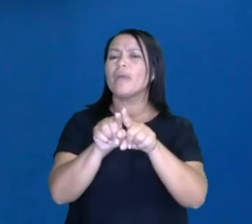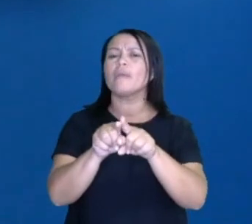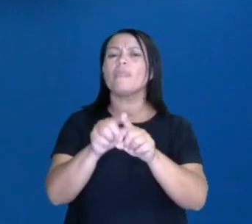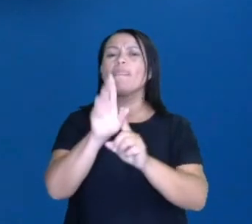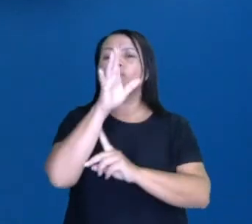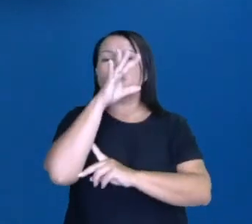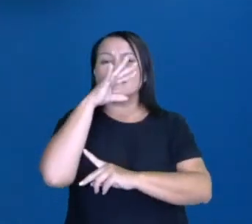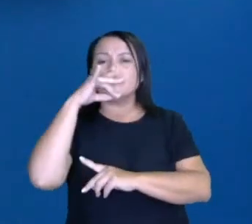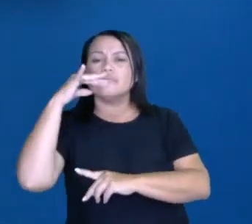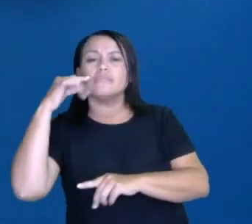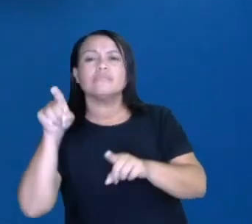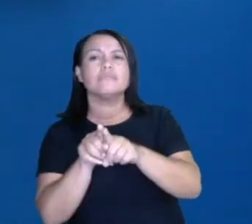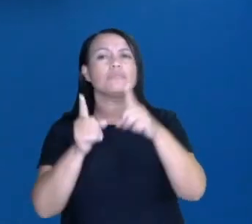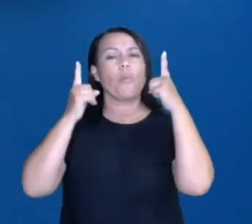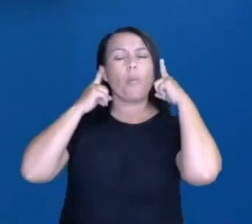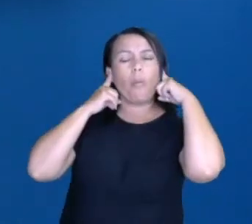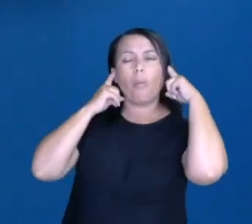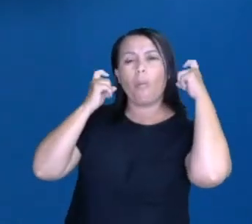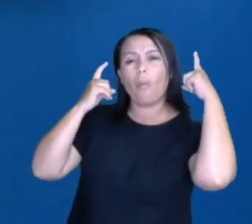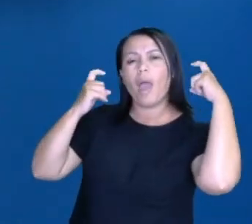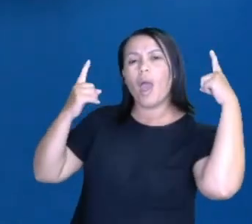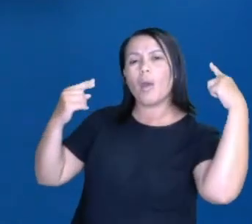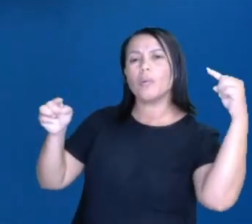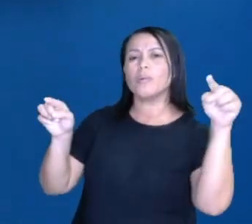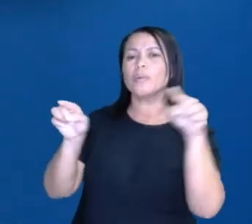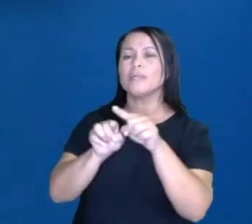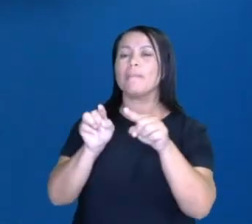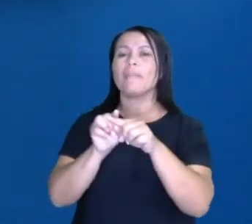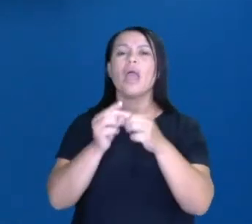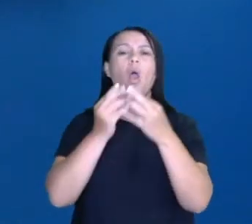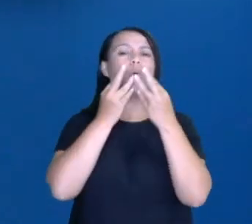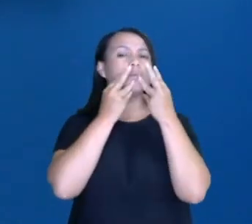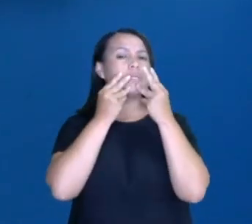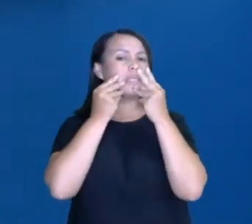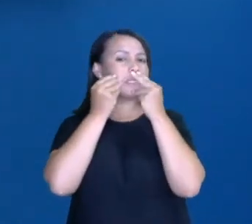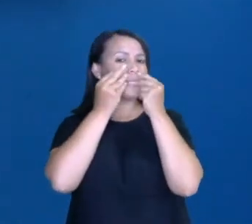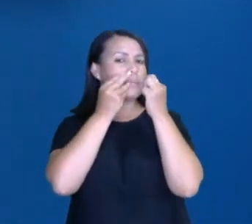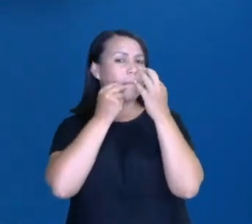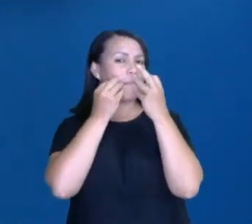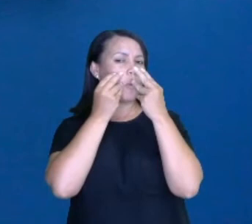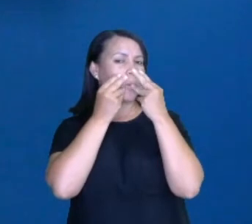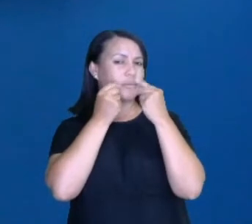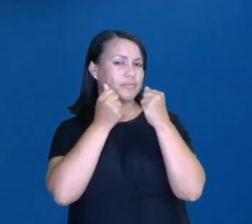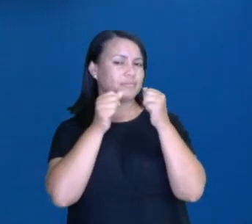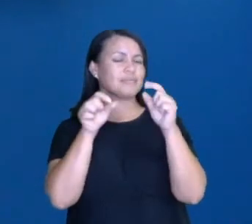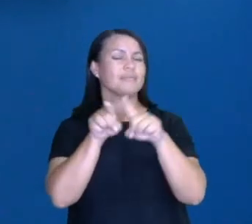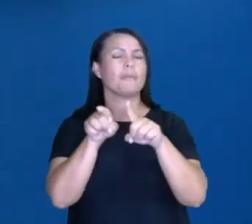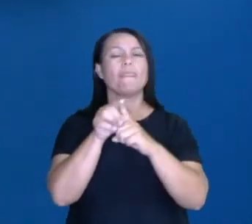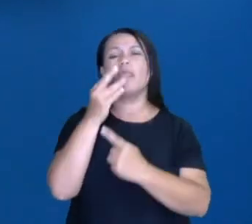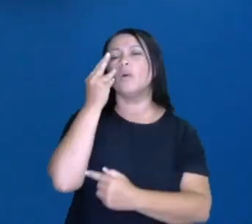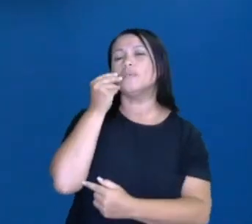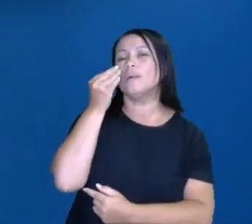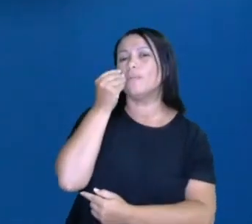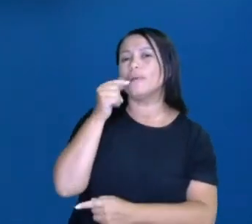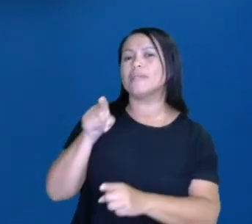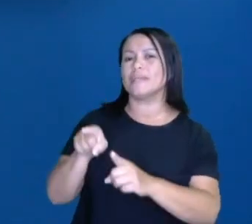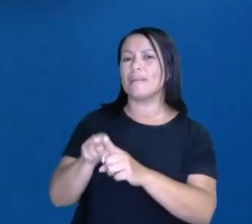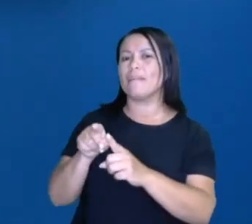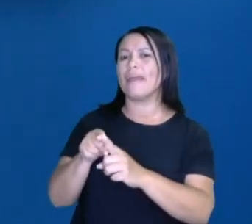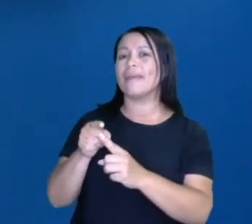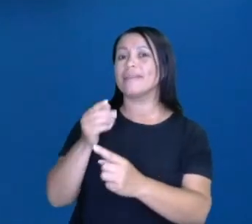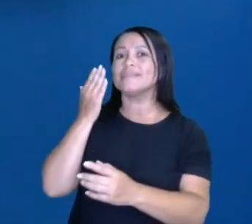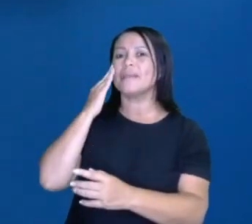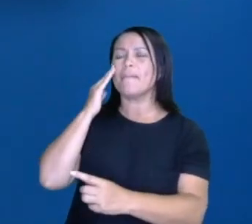barulho daquele lugar, ou até mesmo, né, o sabor daquele lugar também faz eu identificar